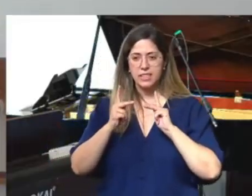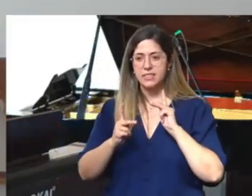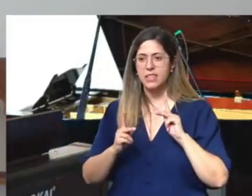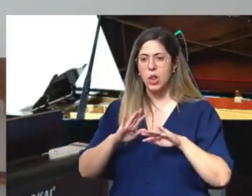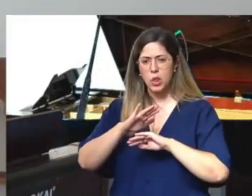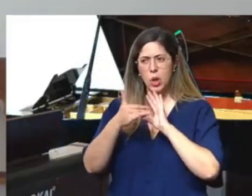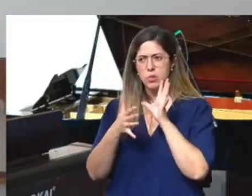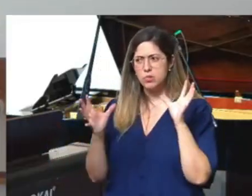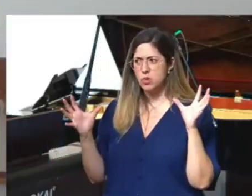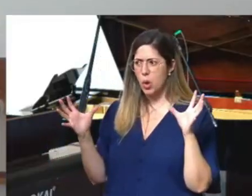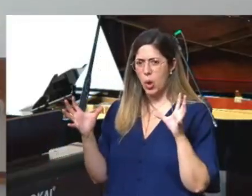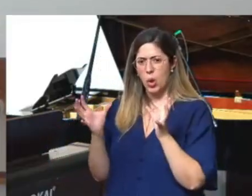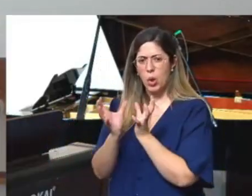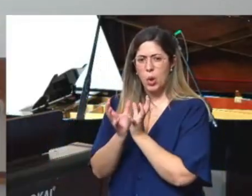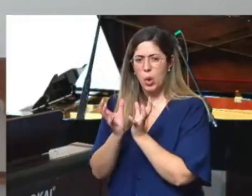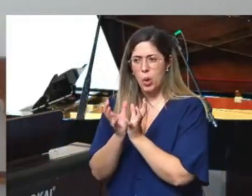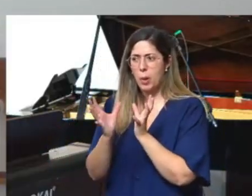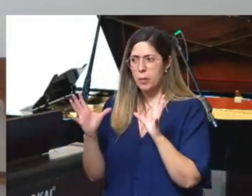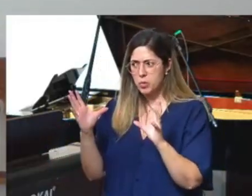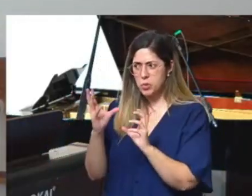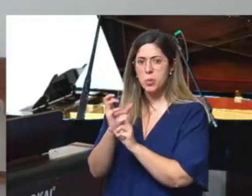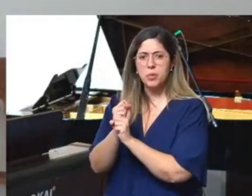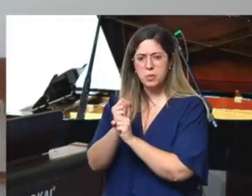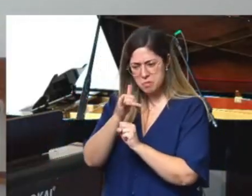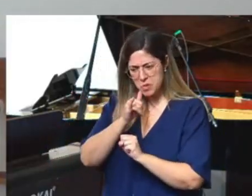todos esses grupos em particular, dizendo: